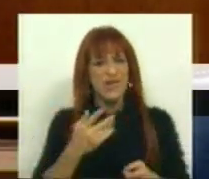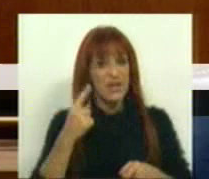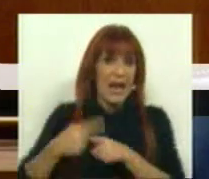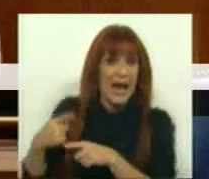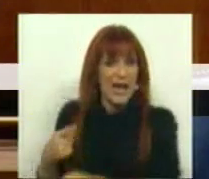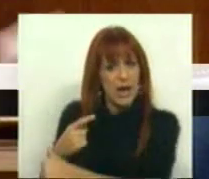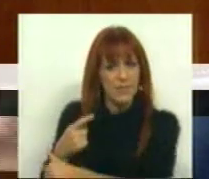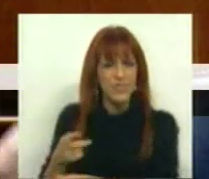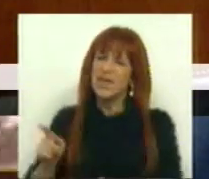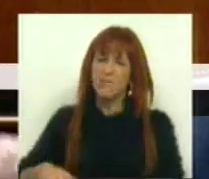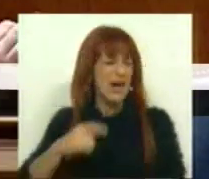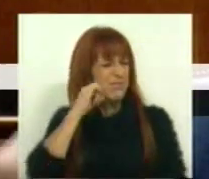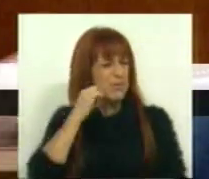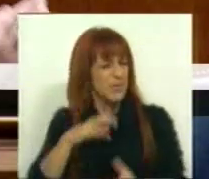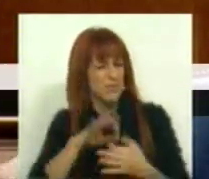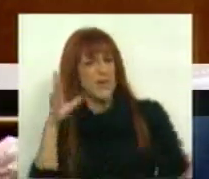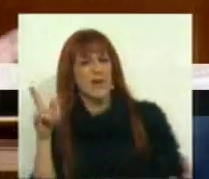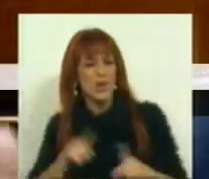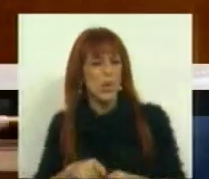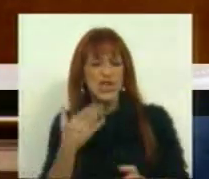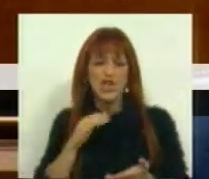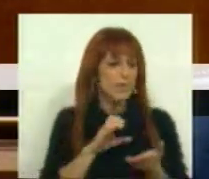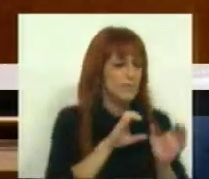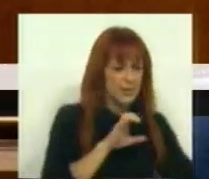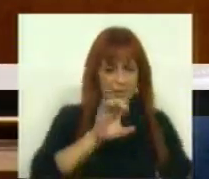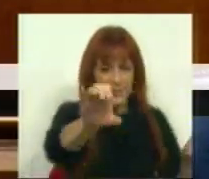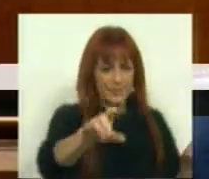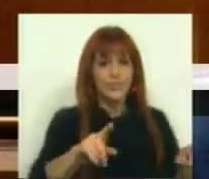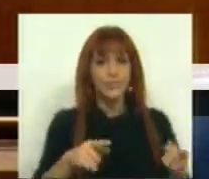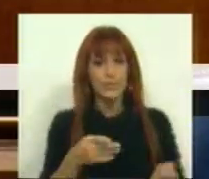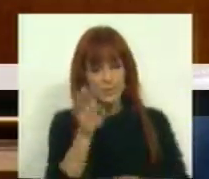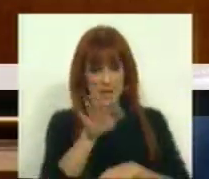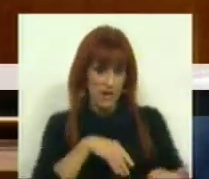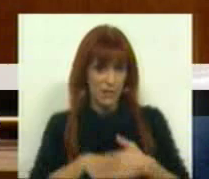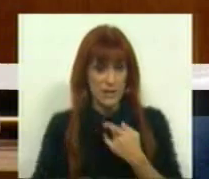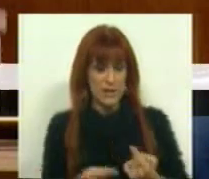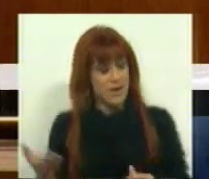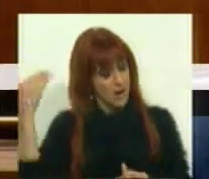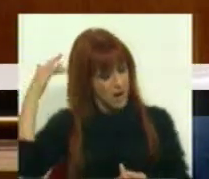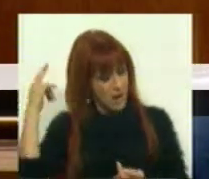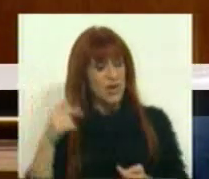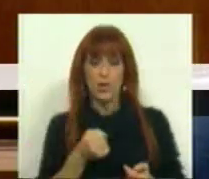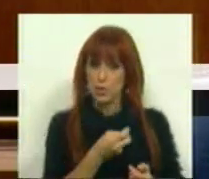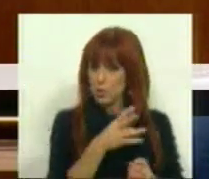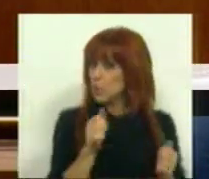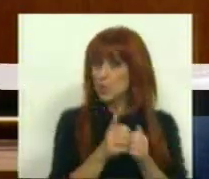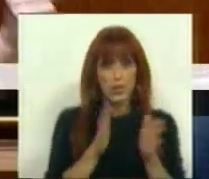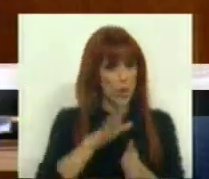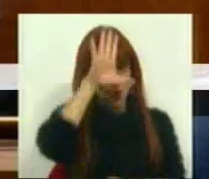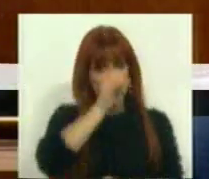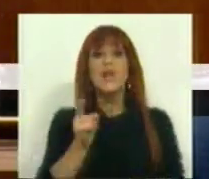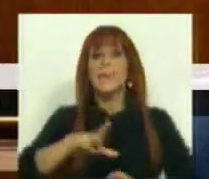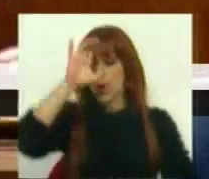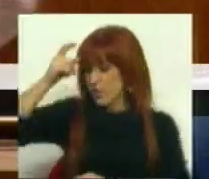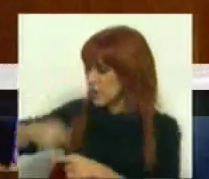grega. E que também não fazia sentido nos empréstimos bilaterais que tinham sido praticados, então, entre todos os governos e o